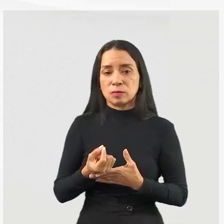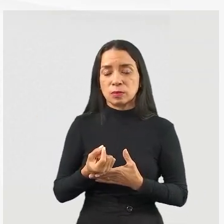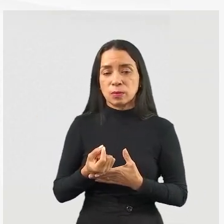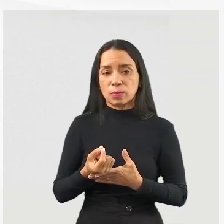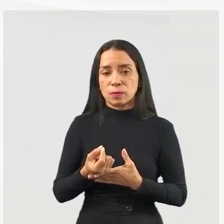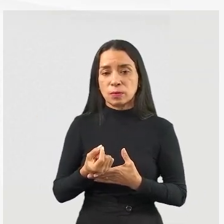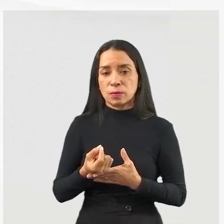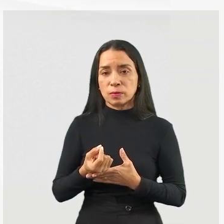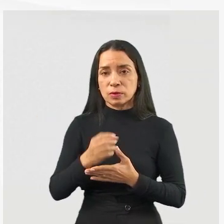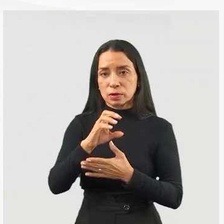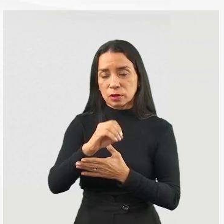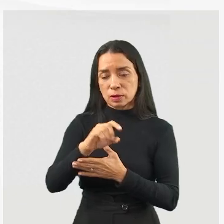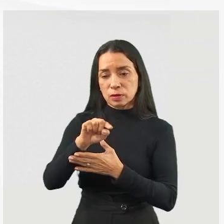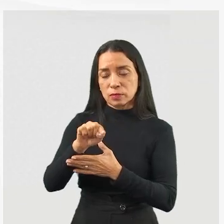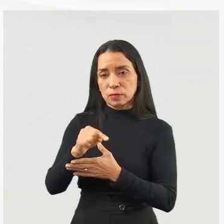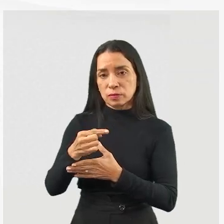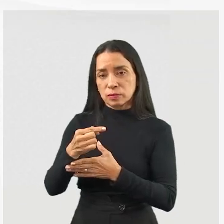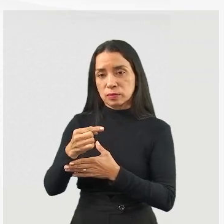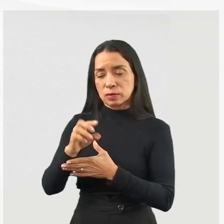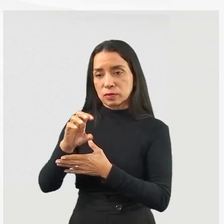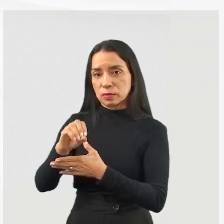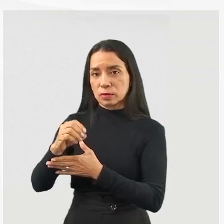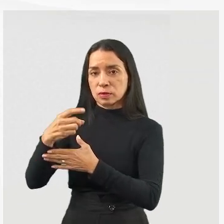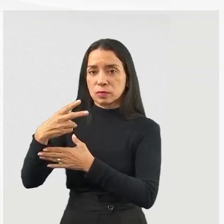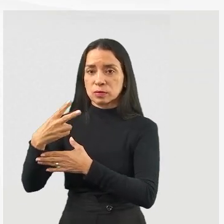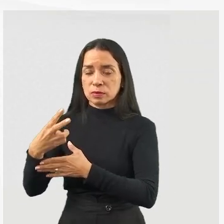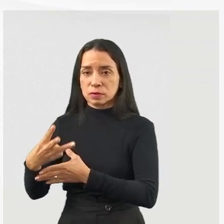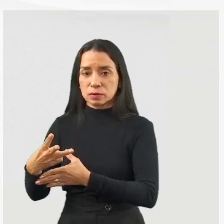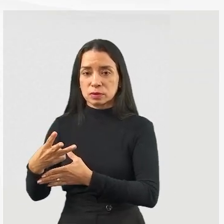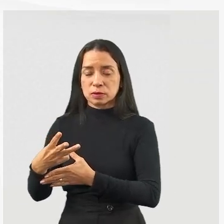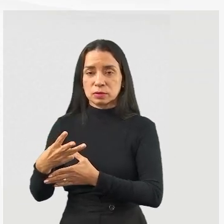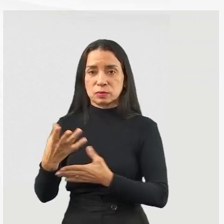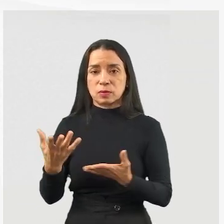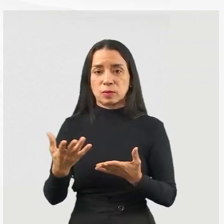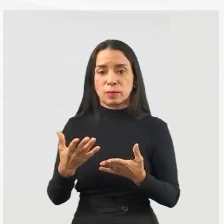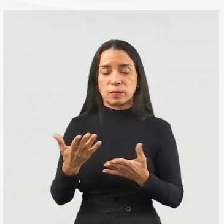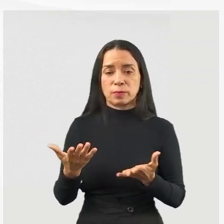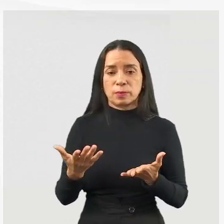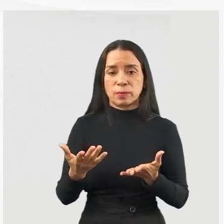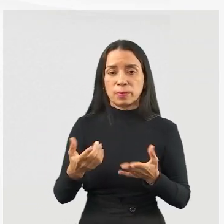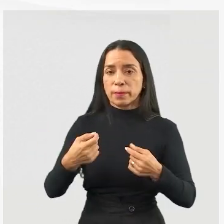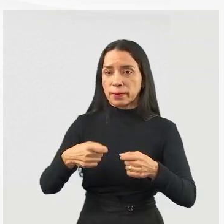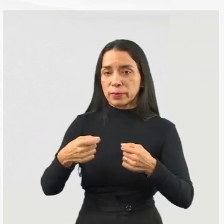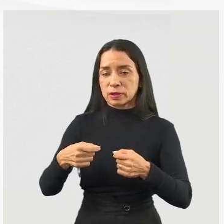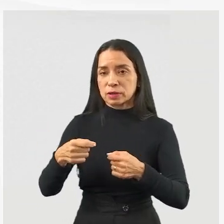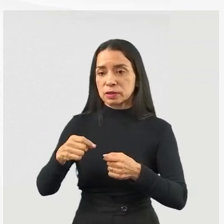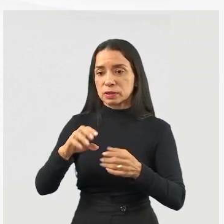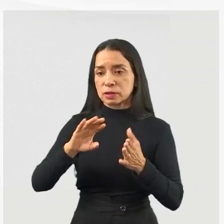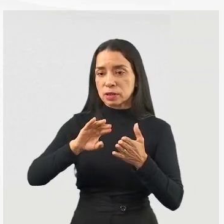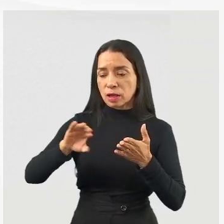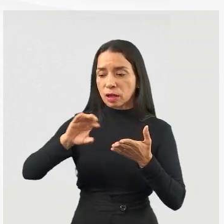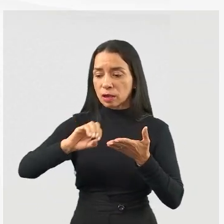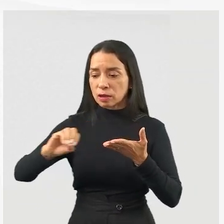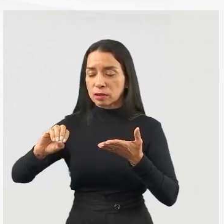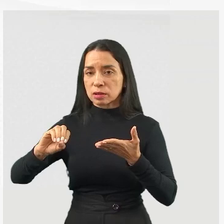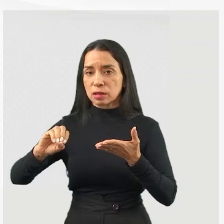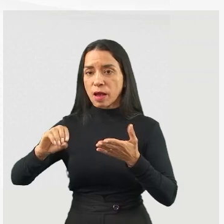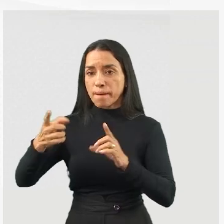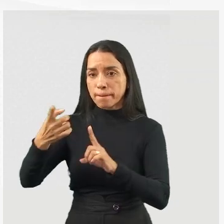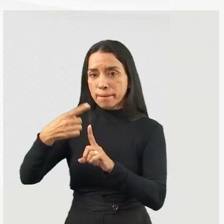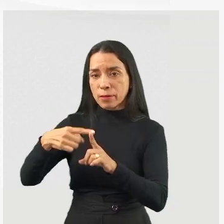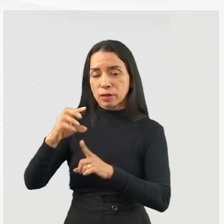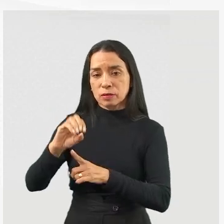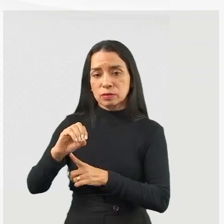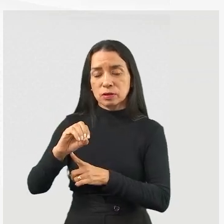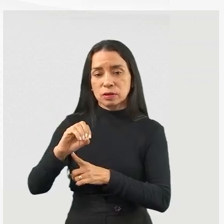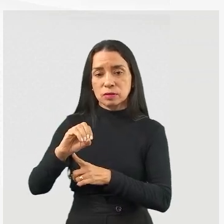né, fica 0,03. Tem que acrescentar um zero a mais, porque ele vai correr 2 casas para a esquerda. Então, isso